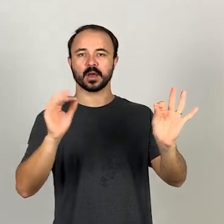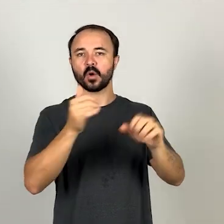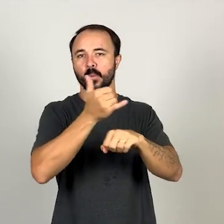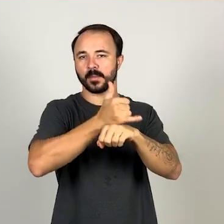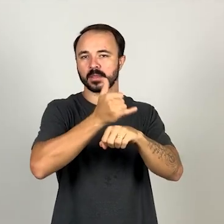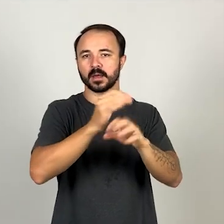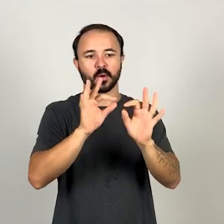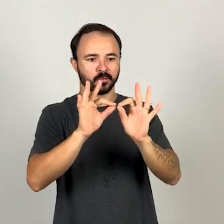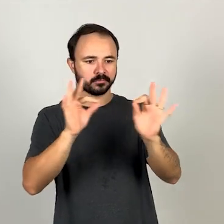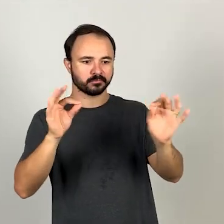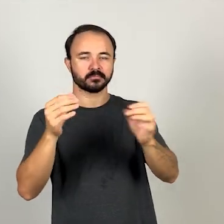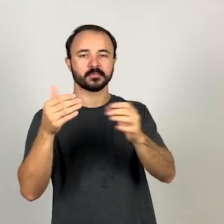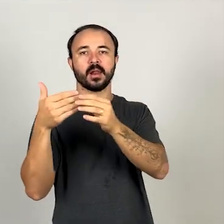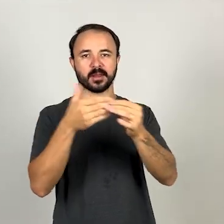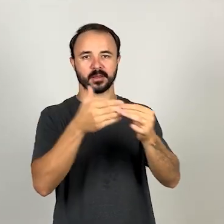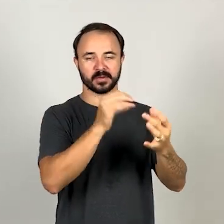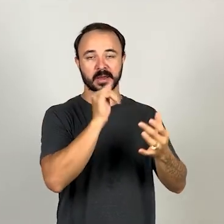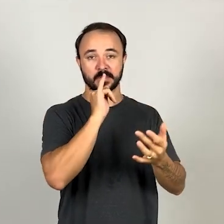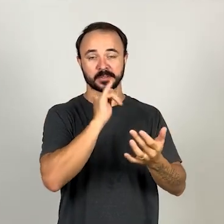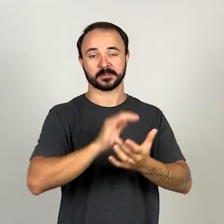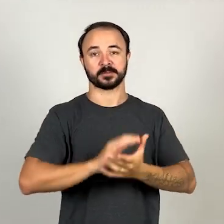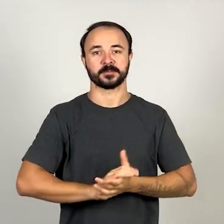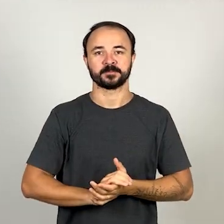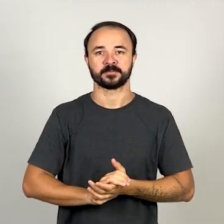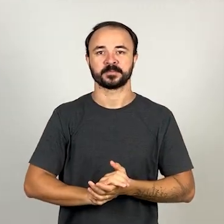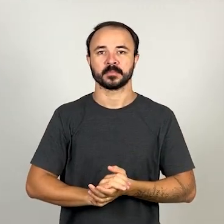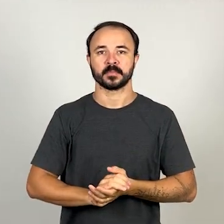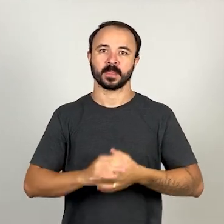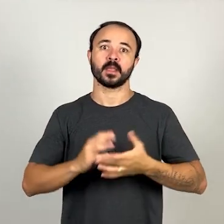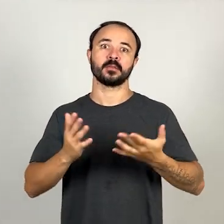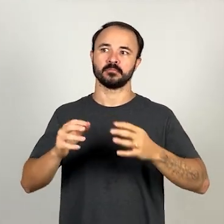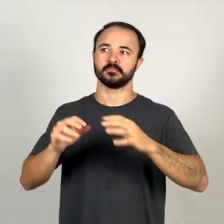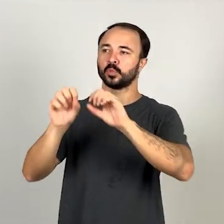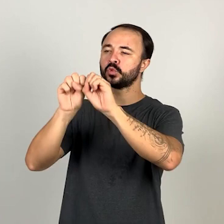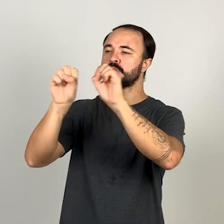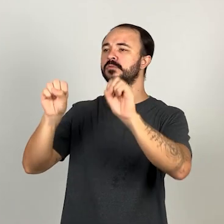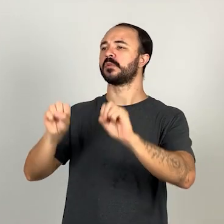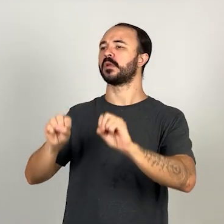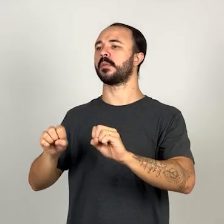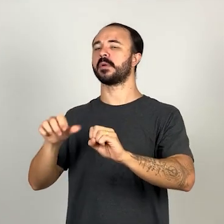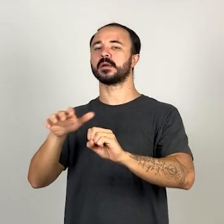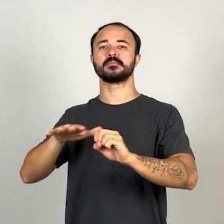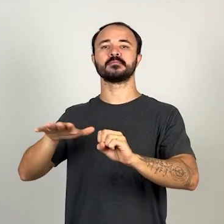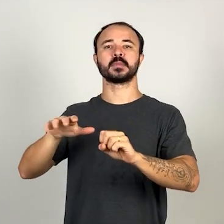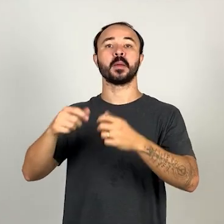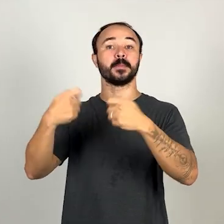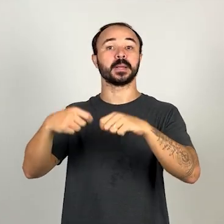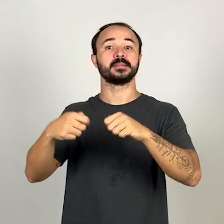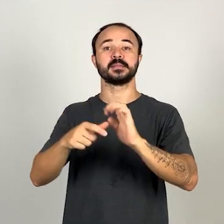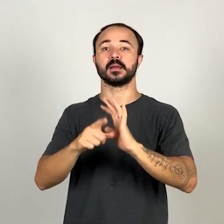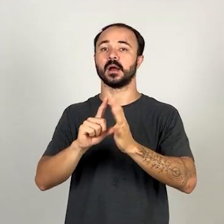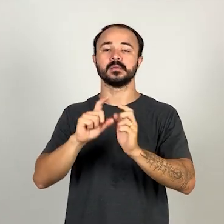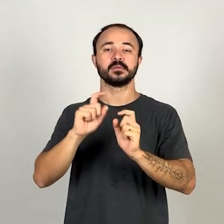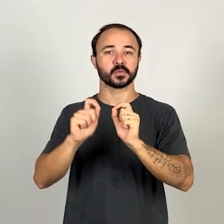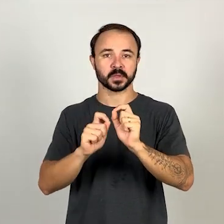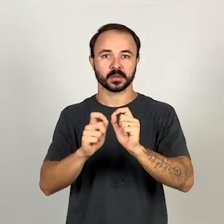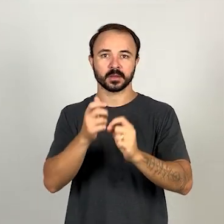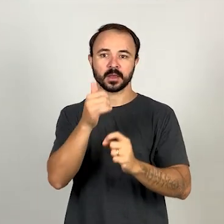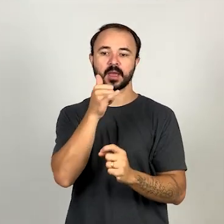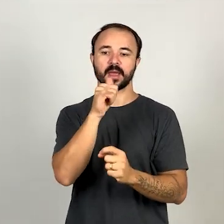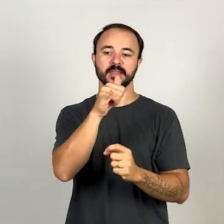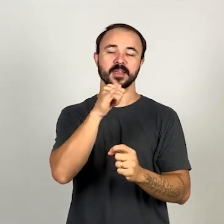Então, o funcionamento dos circuitos, basicamente, quando ele é construído, ele precisa de uma fonte de energia. Essa fonte de energia